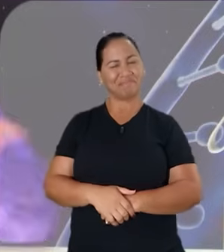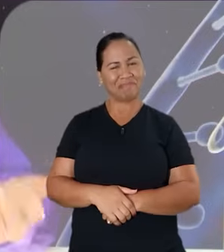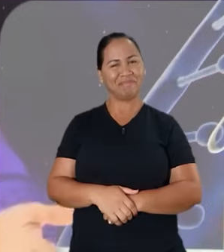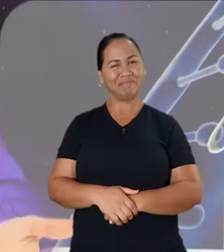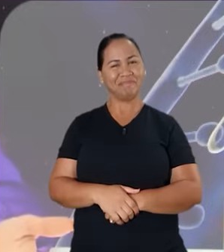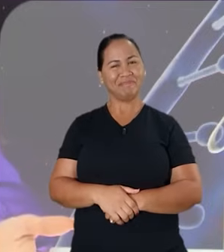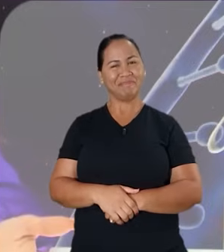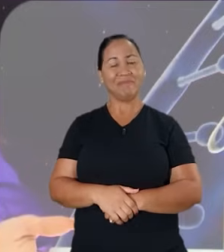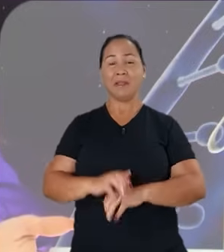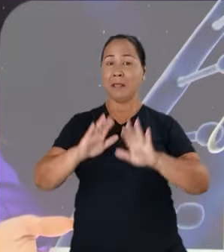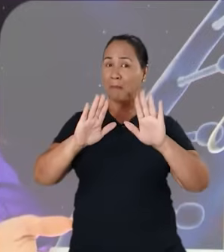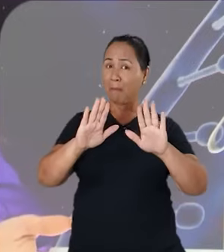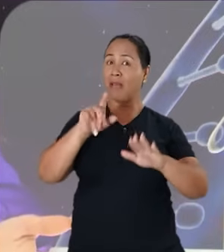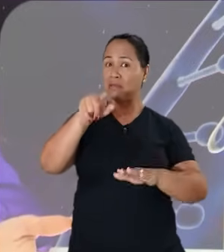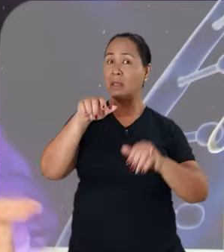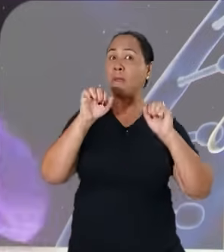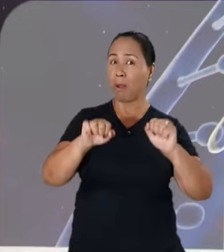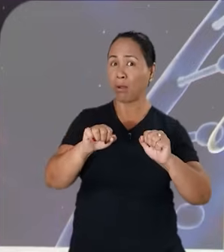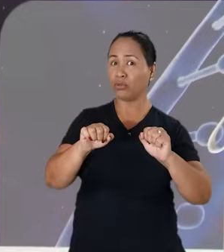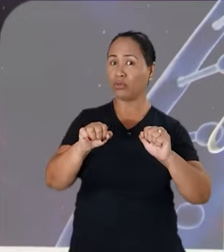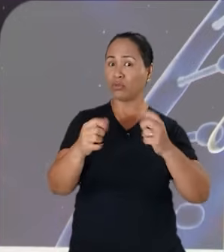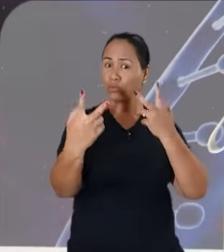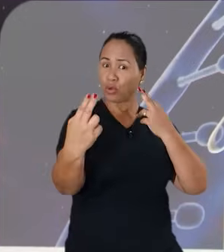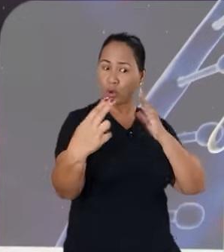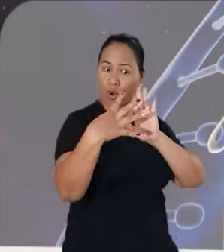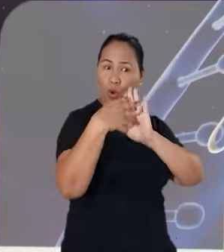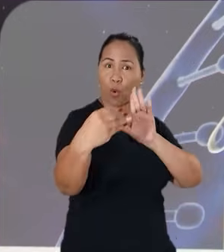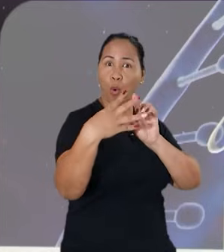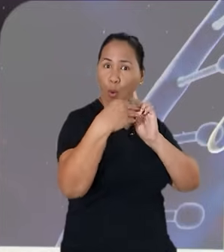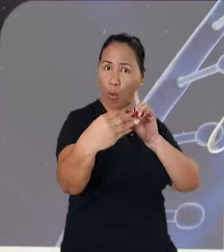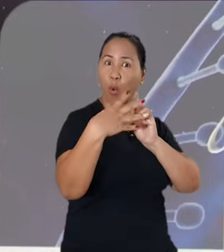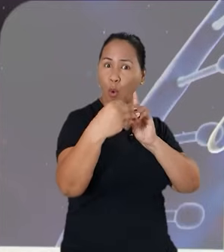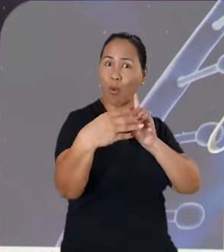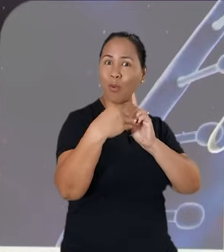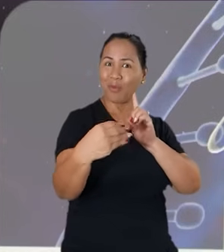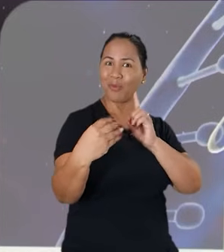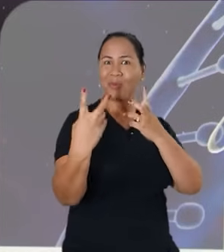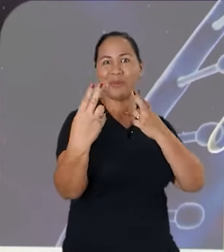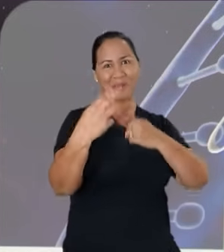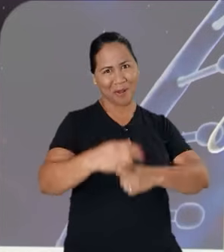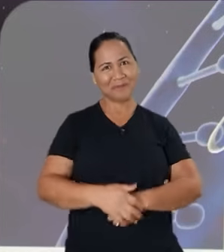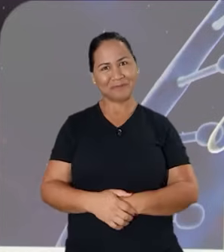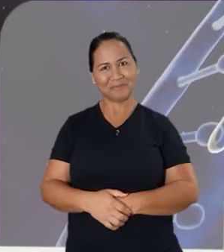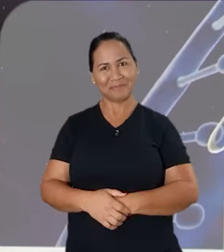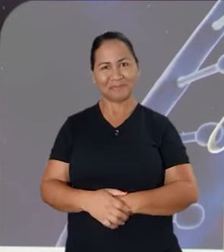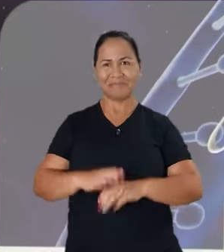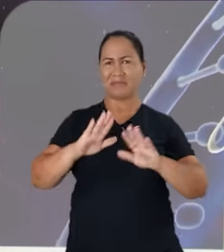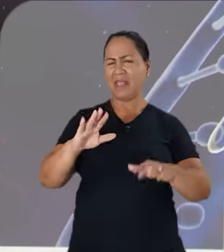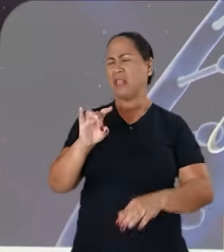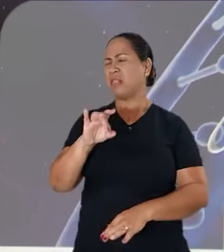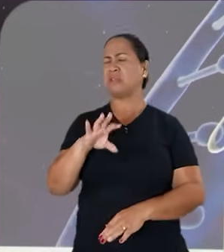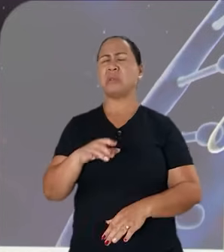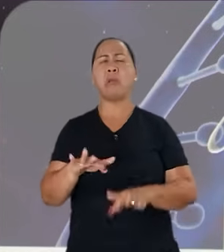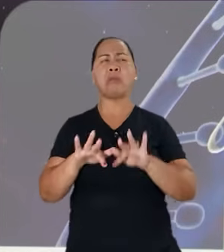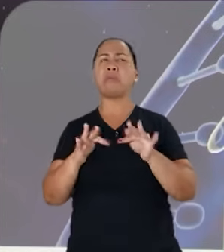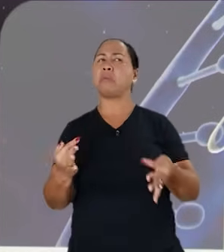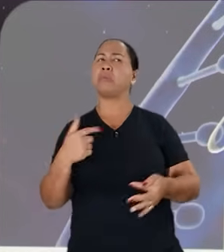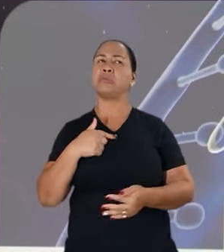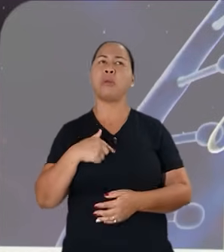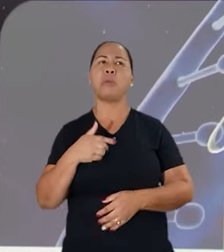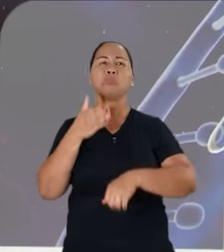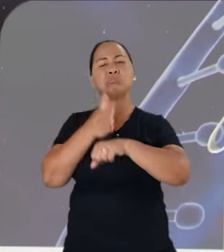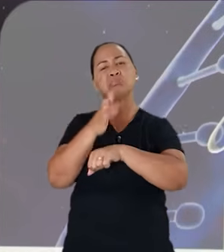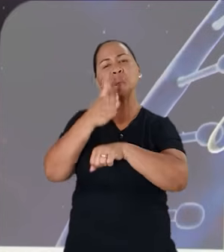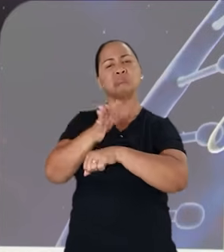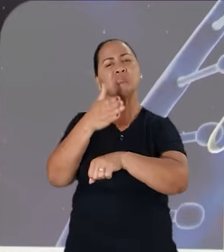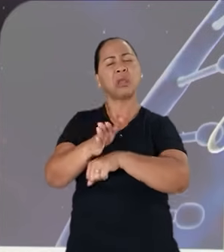sei que eu posso fazer isso. Talvez não seja o conhecimento que você tem, mas você pode tudo com o conhecimento que você tem.